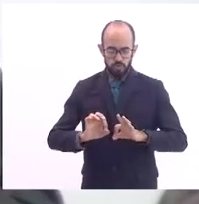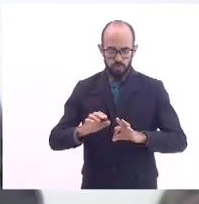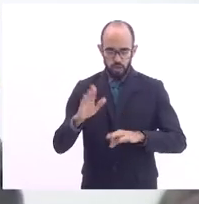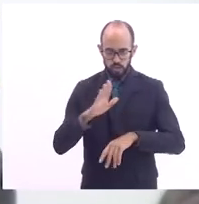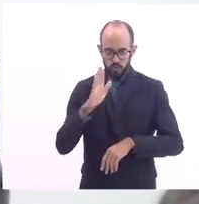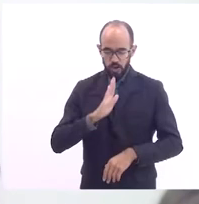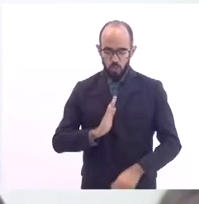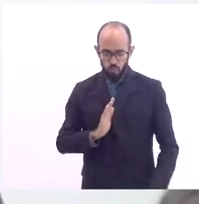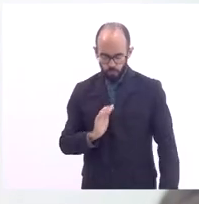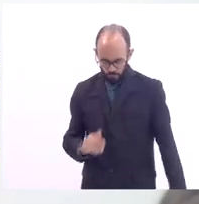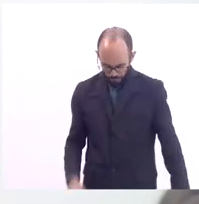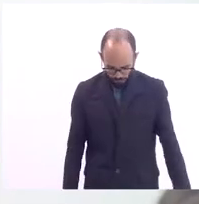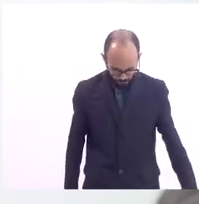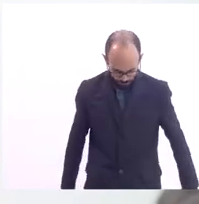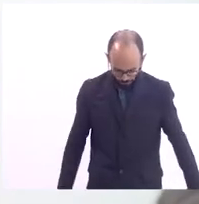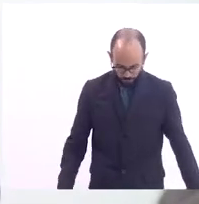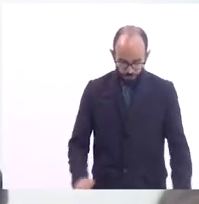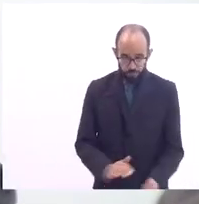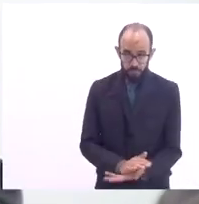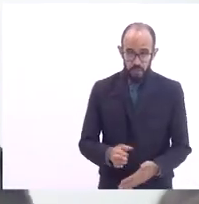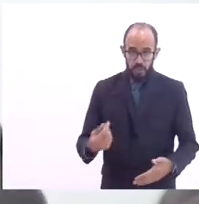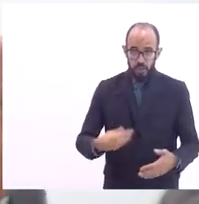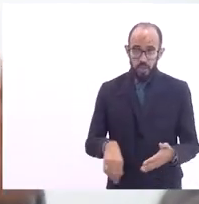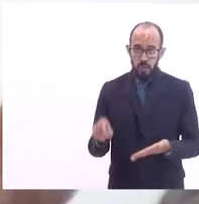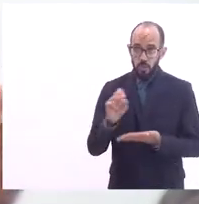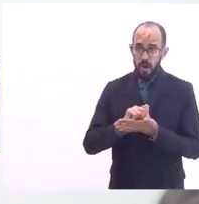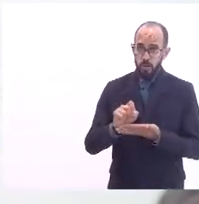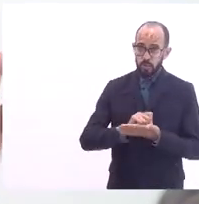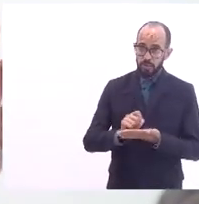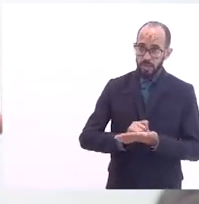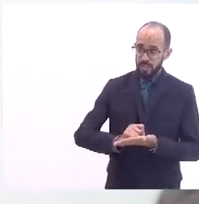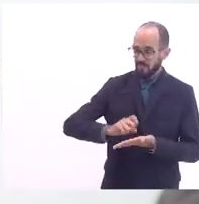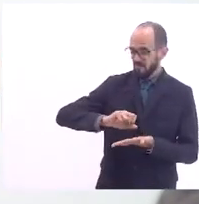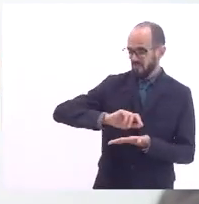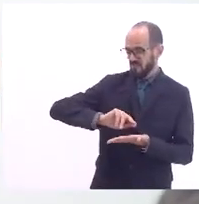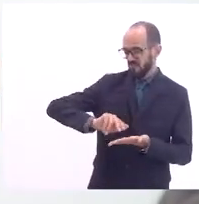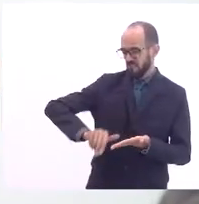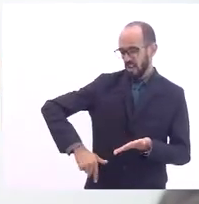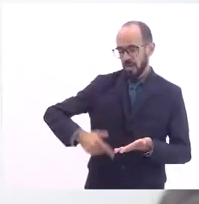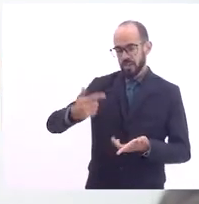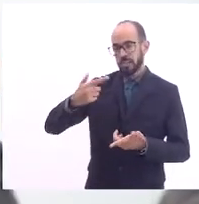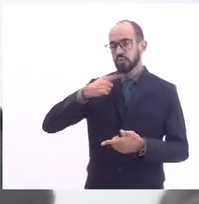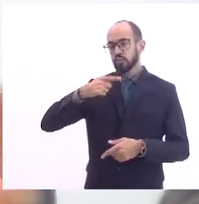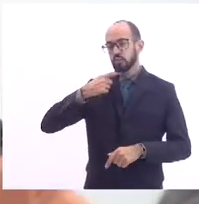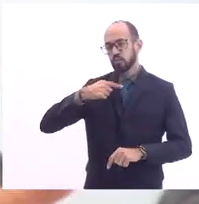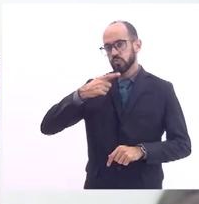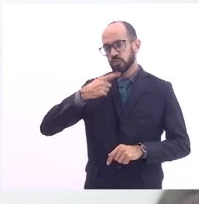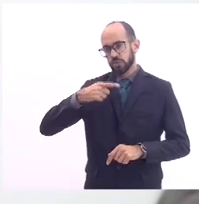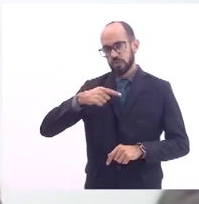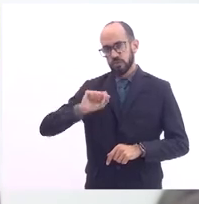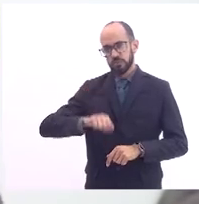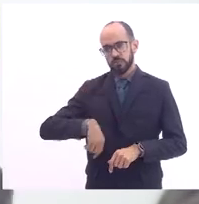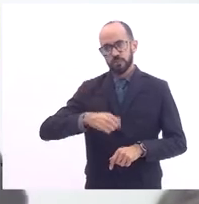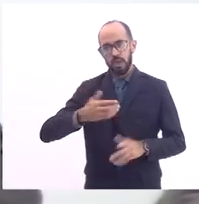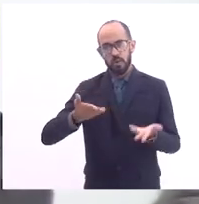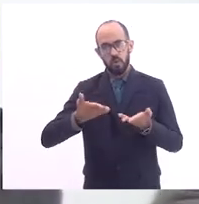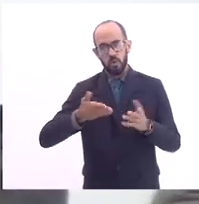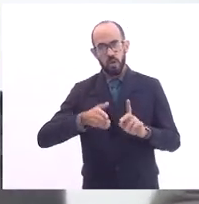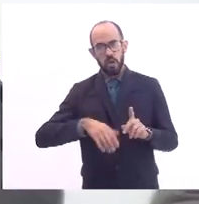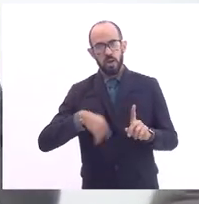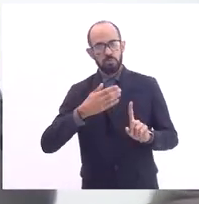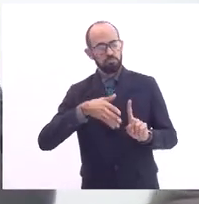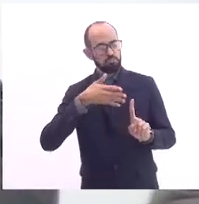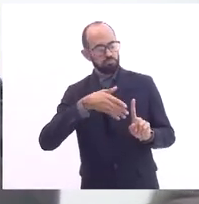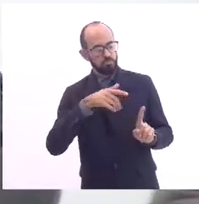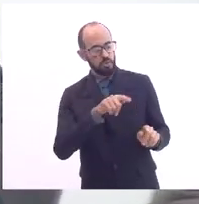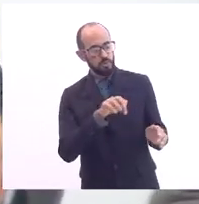Eu anotei muitas indagações. O doutor Guilherme também anotou. Então, eu vou passar a palavra ao doutor